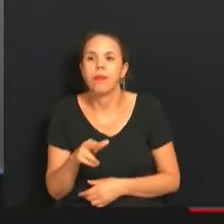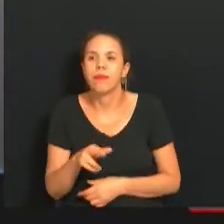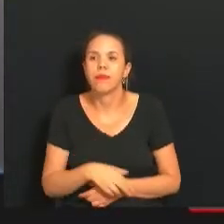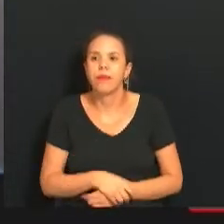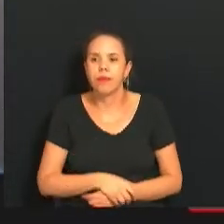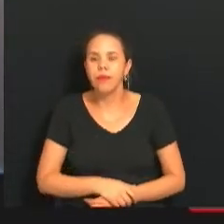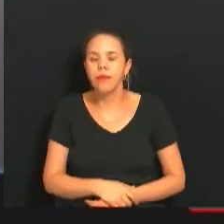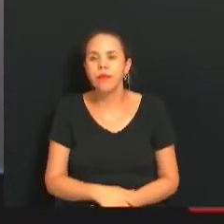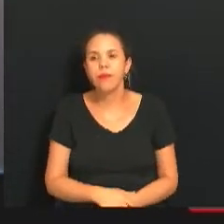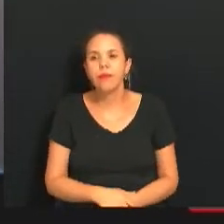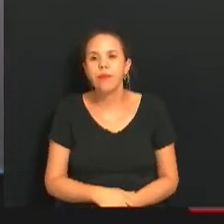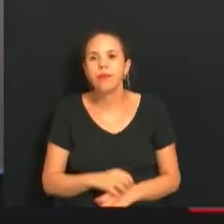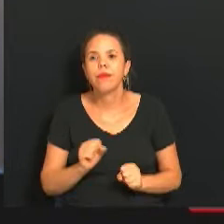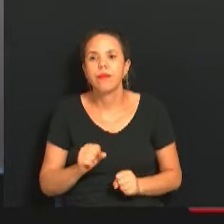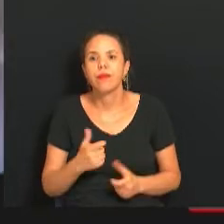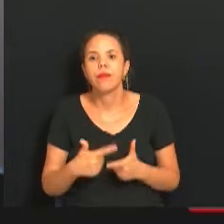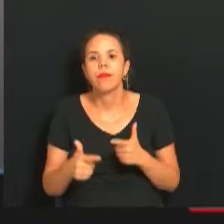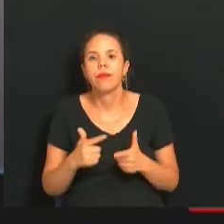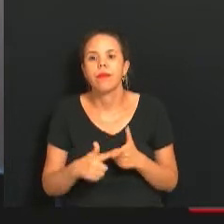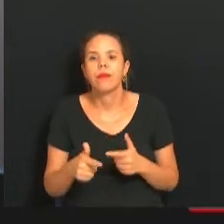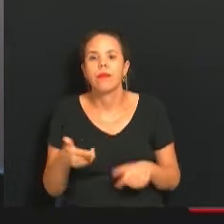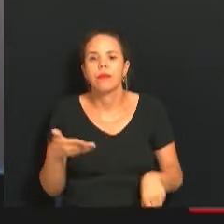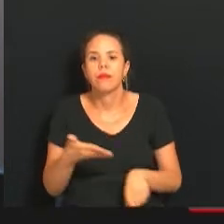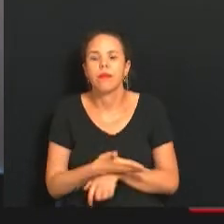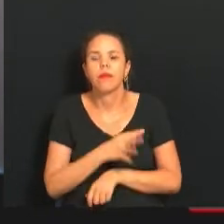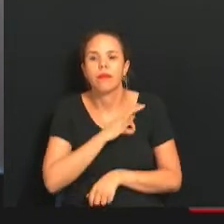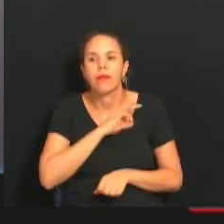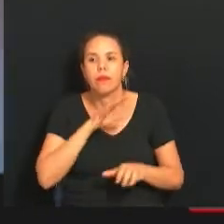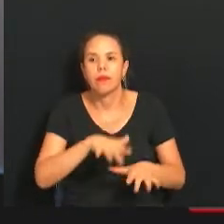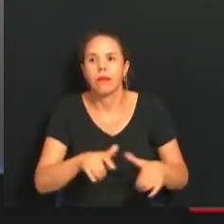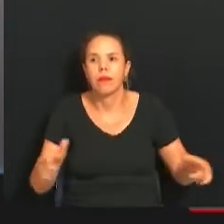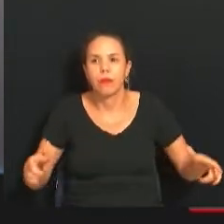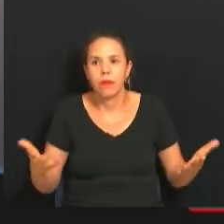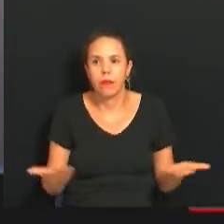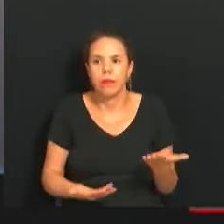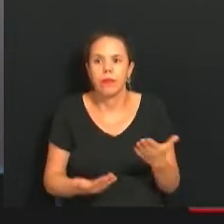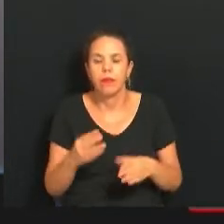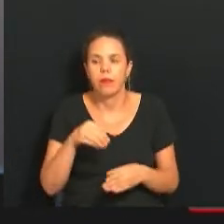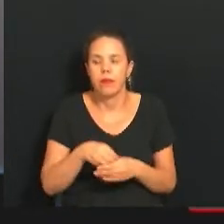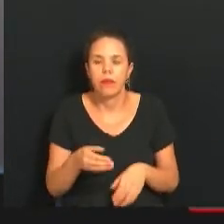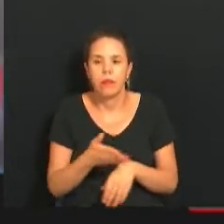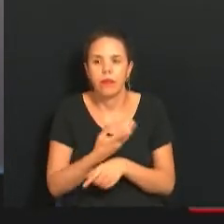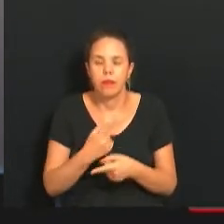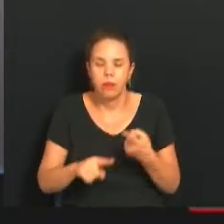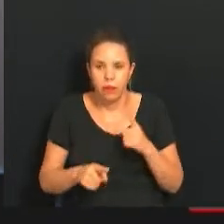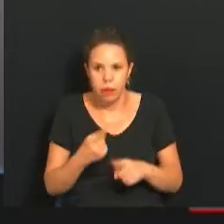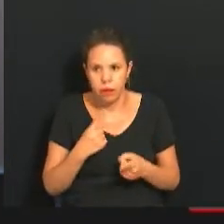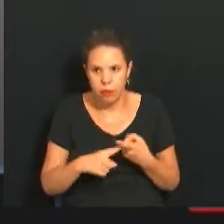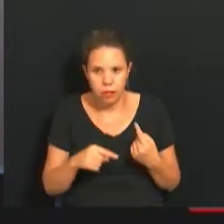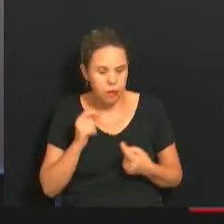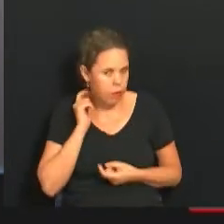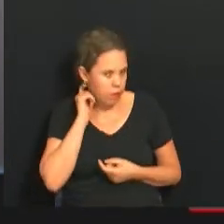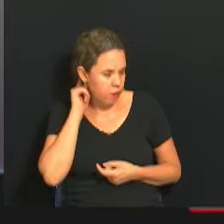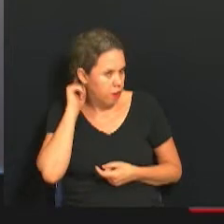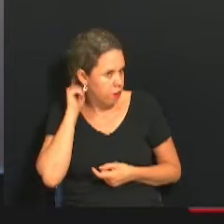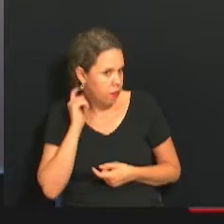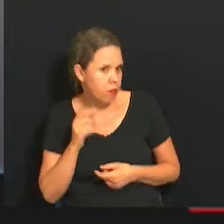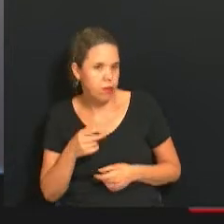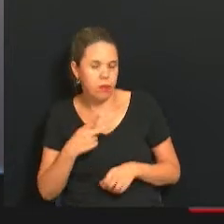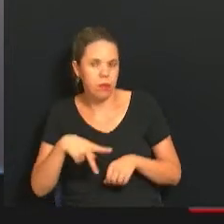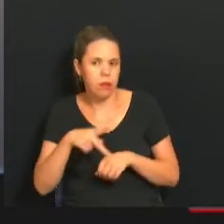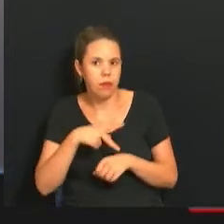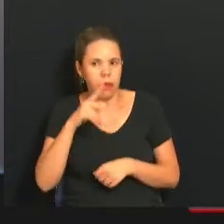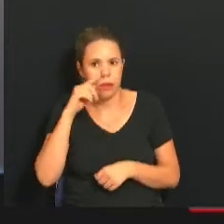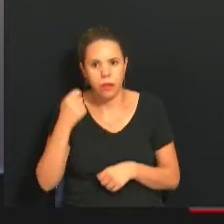contundente e que pode causar uma invasão militar maior do que estava prevista anteriormente lá com relação à Ucrânia por parte dos